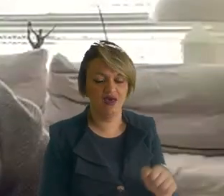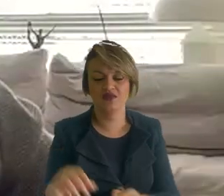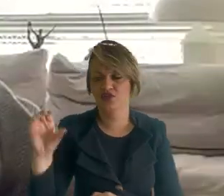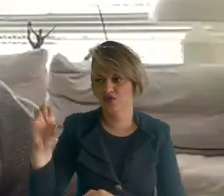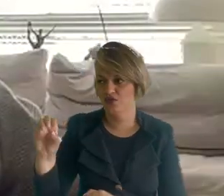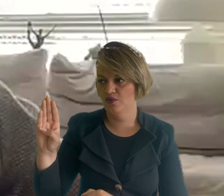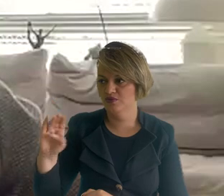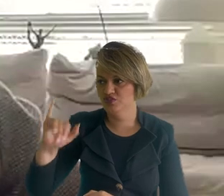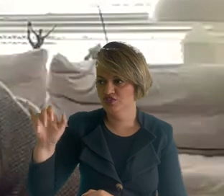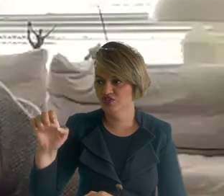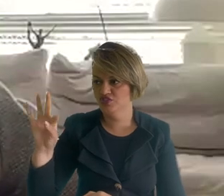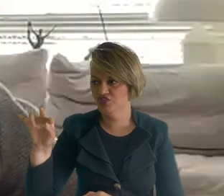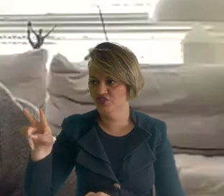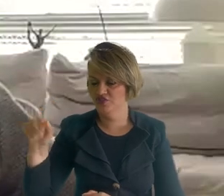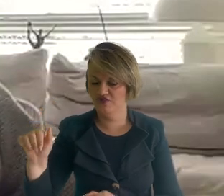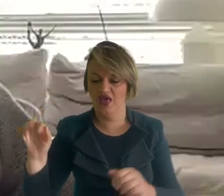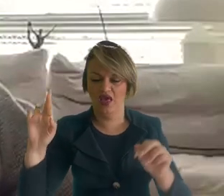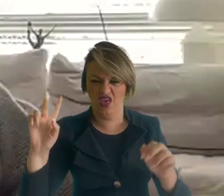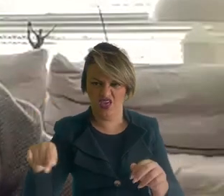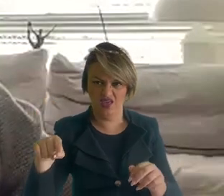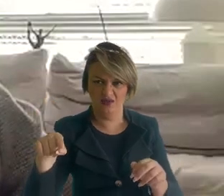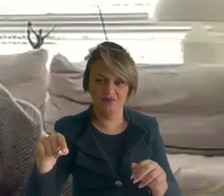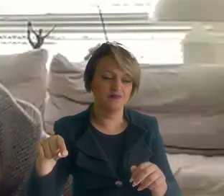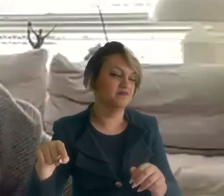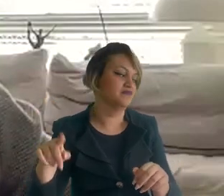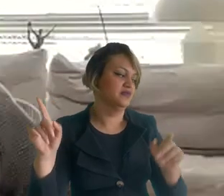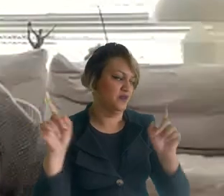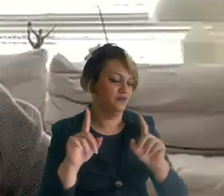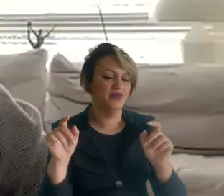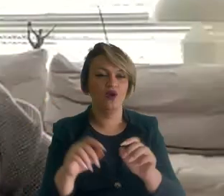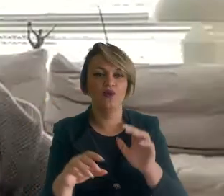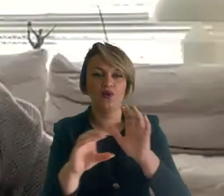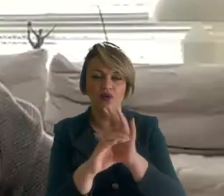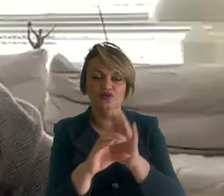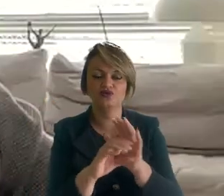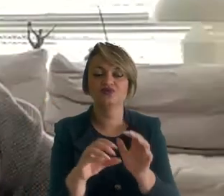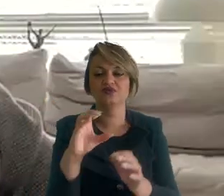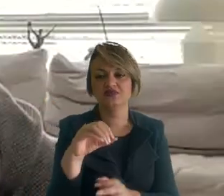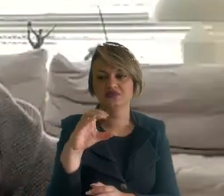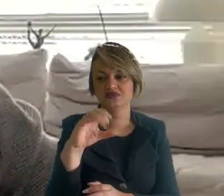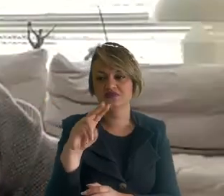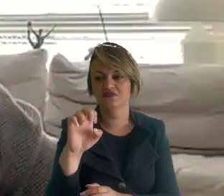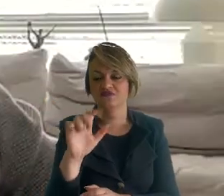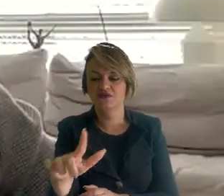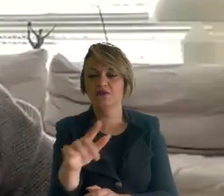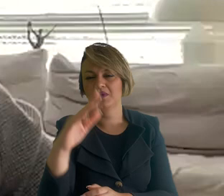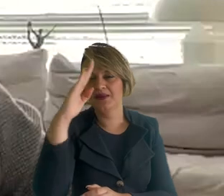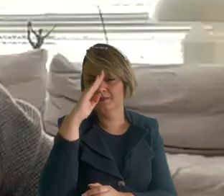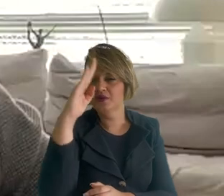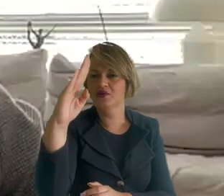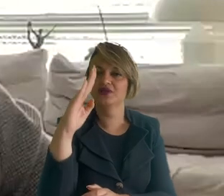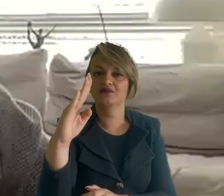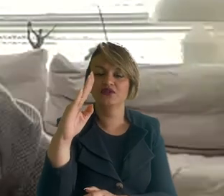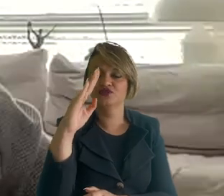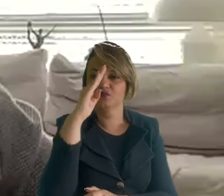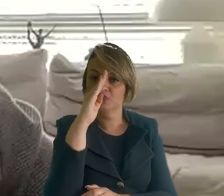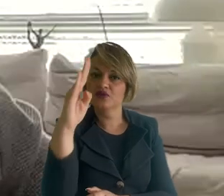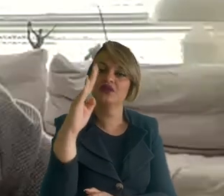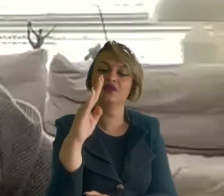não o artigo 186 do Código Civil ele é majoritariamente